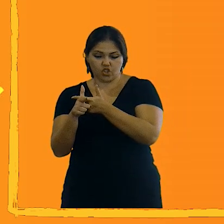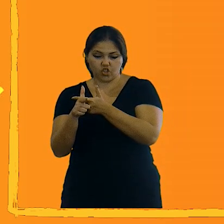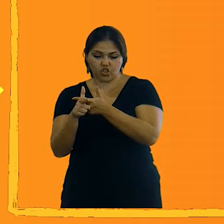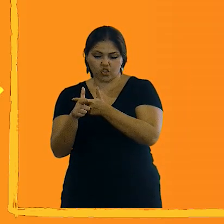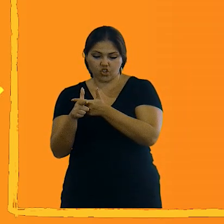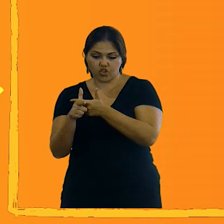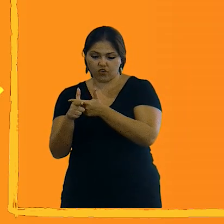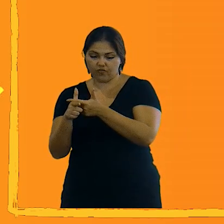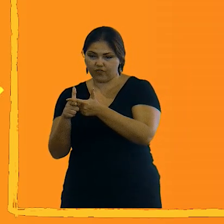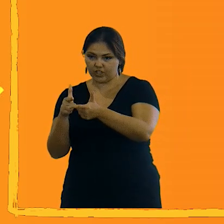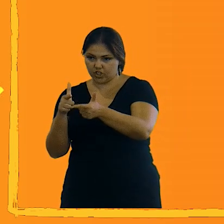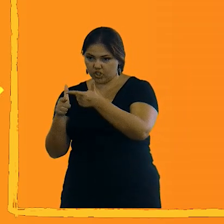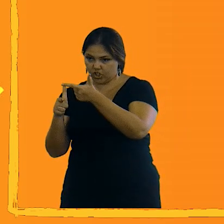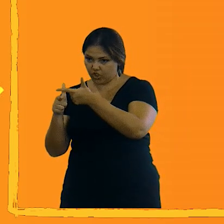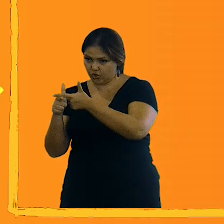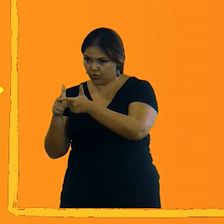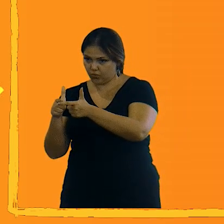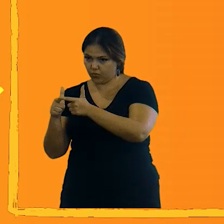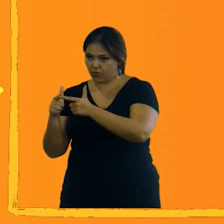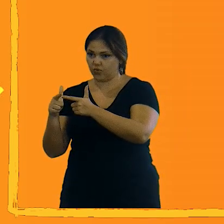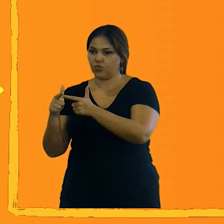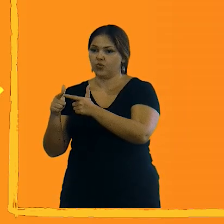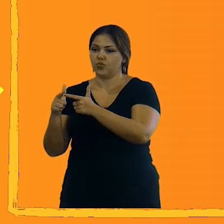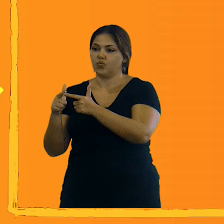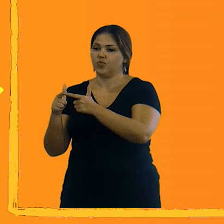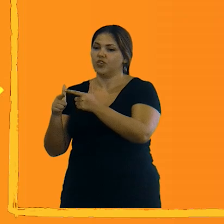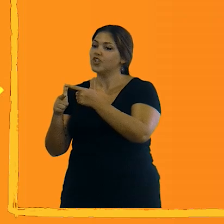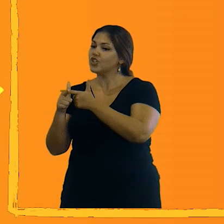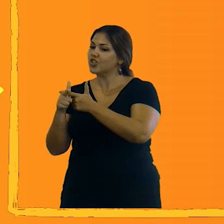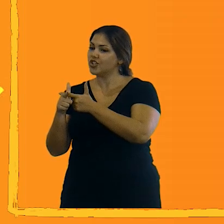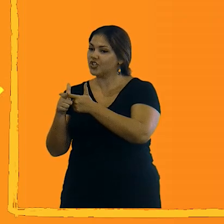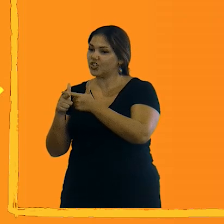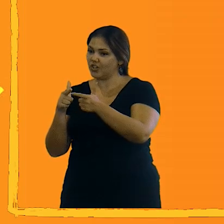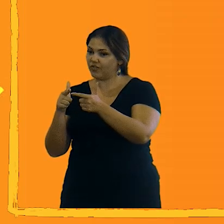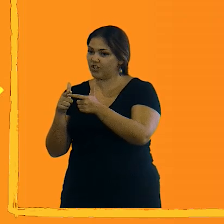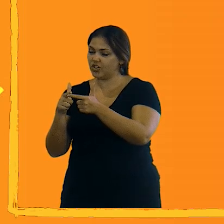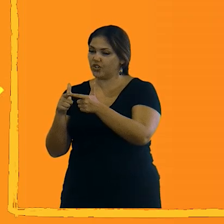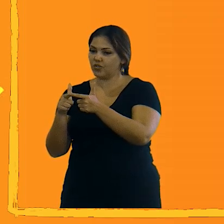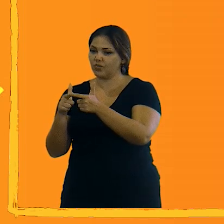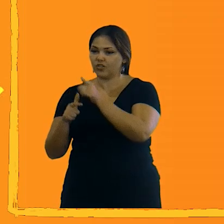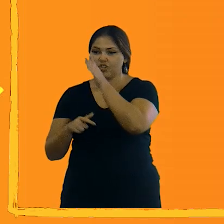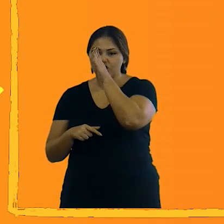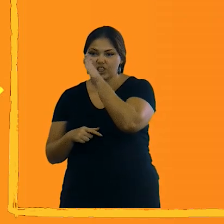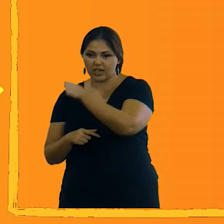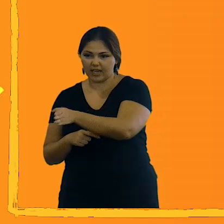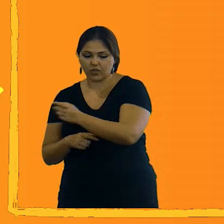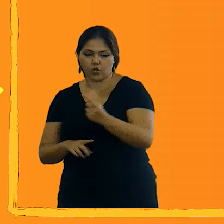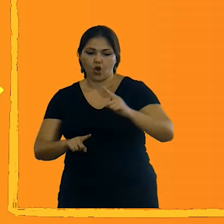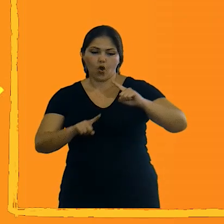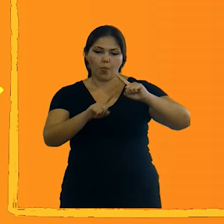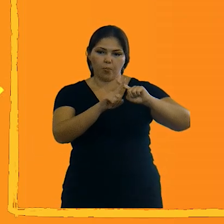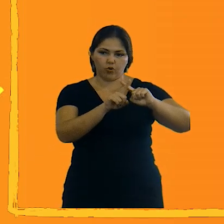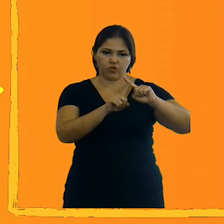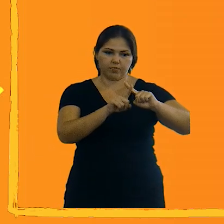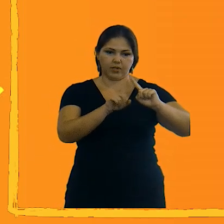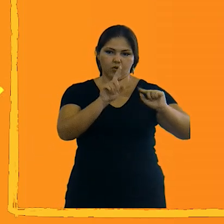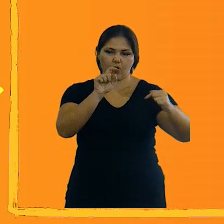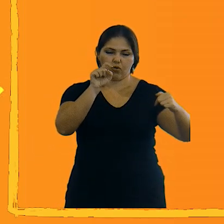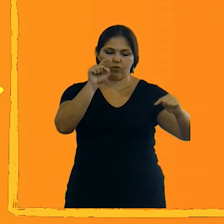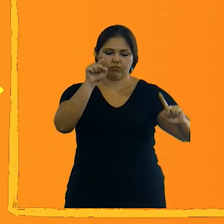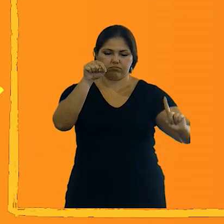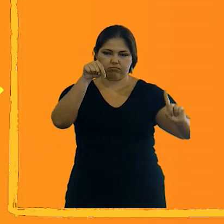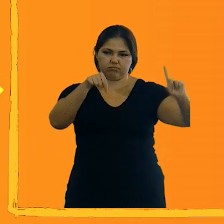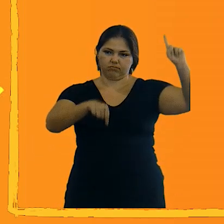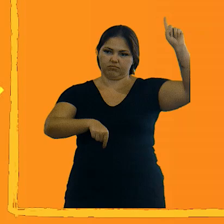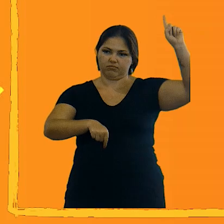diretamente multiplicou inversamente anota essa observação aí anota aí